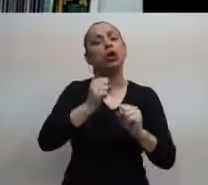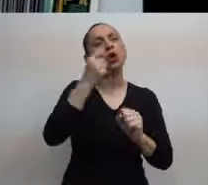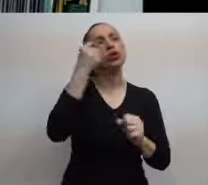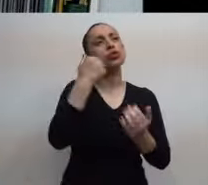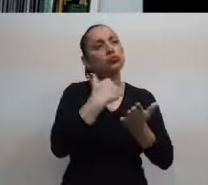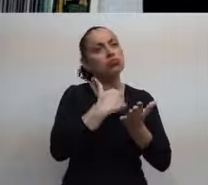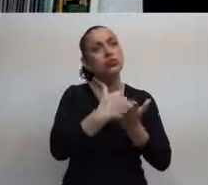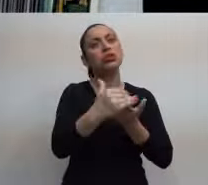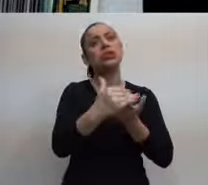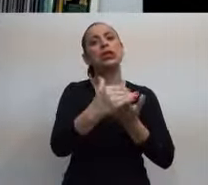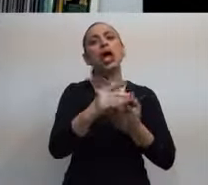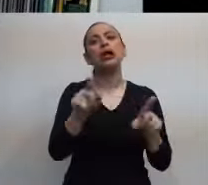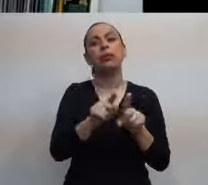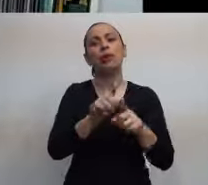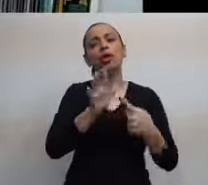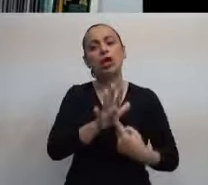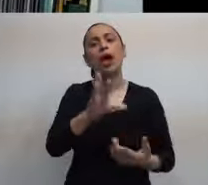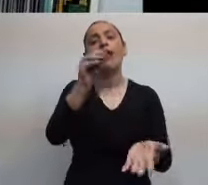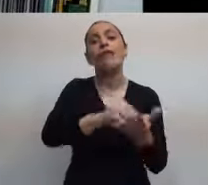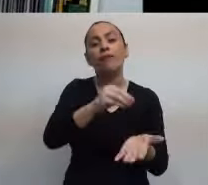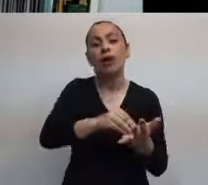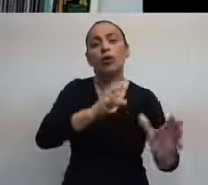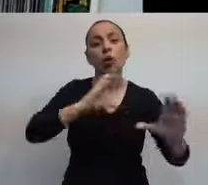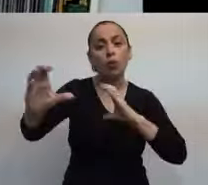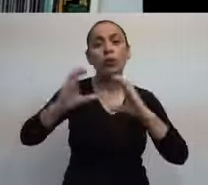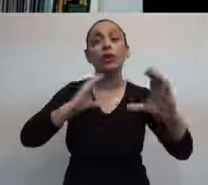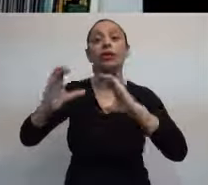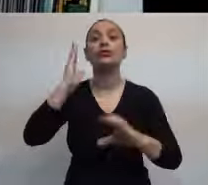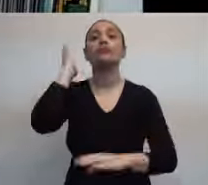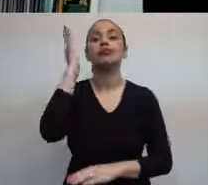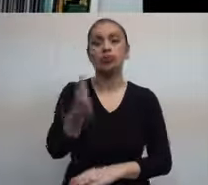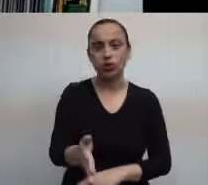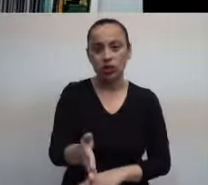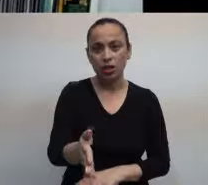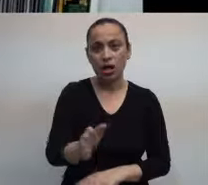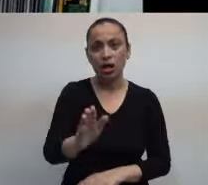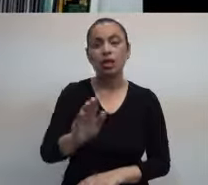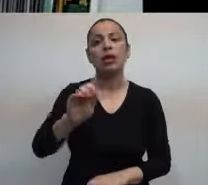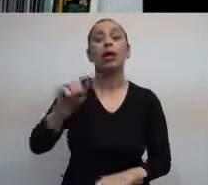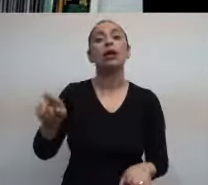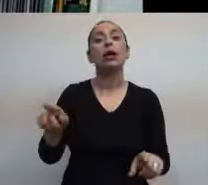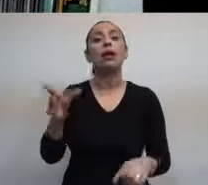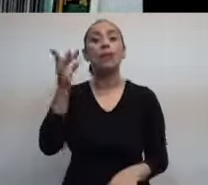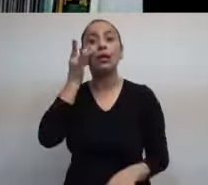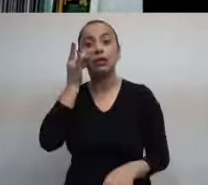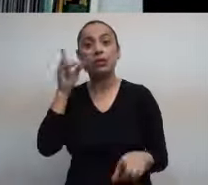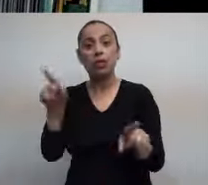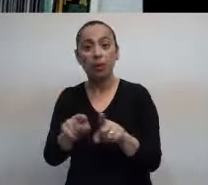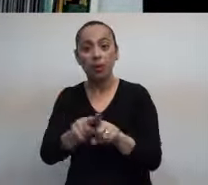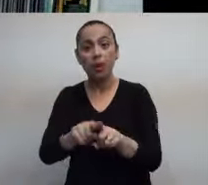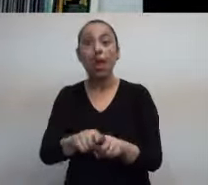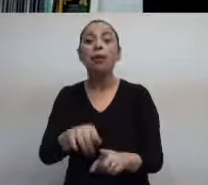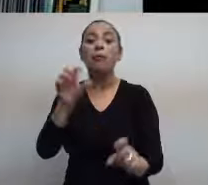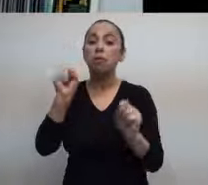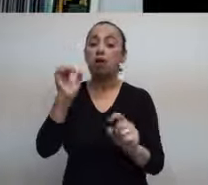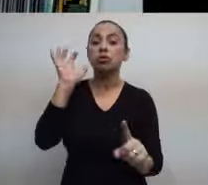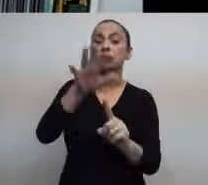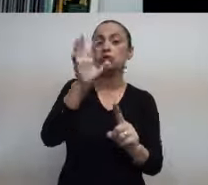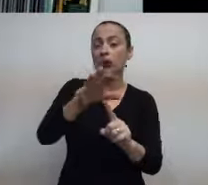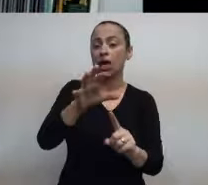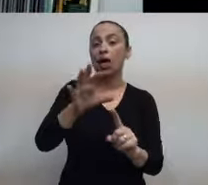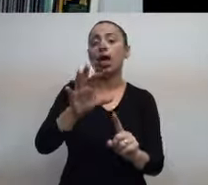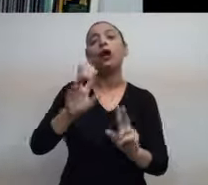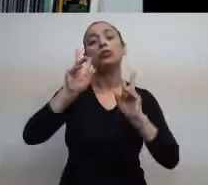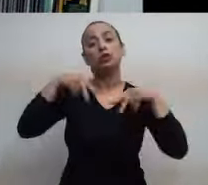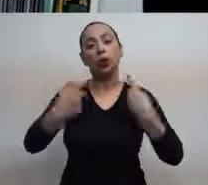Poderíamos indicar até que a falta de comunicação direta e presencial induziria o